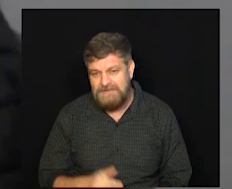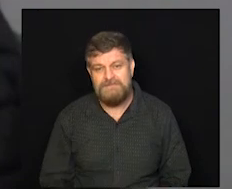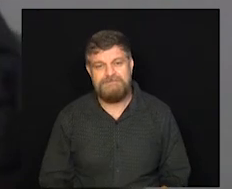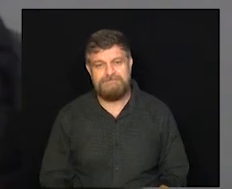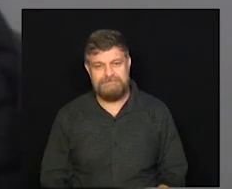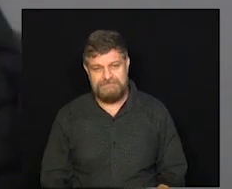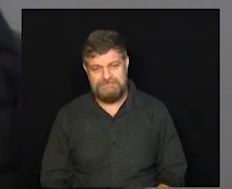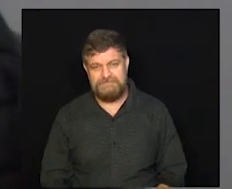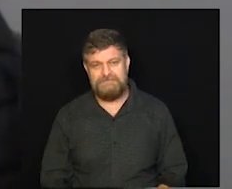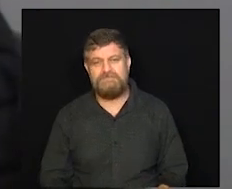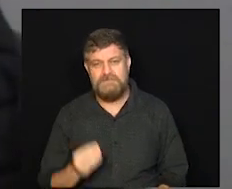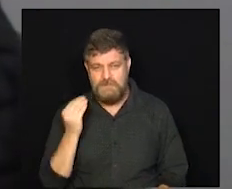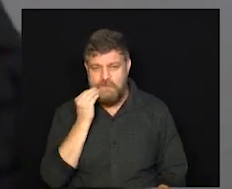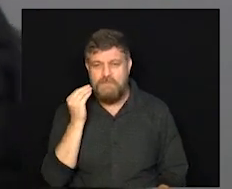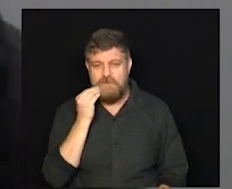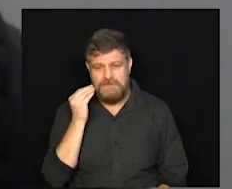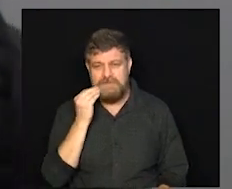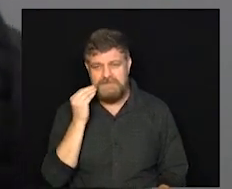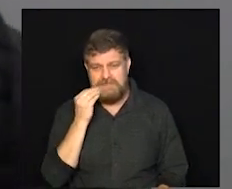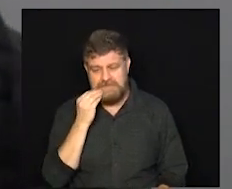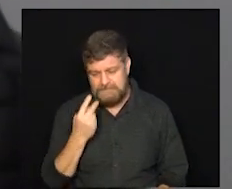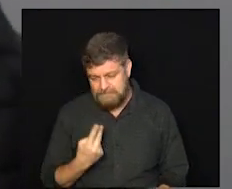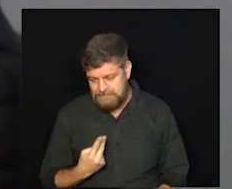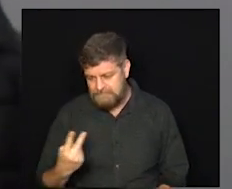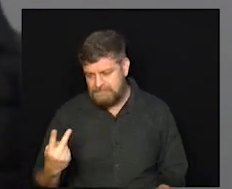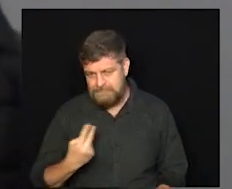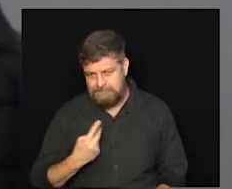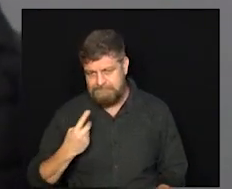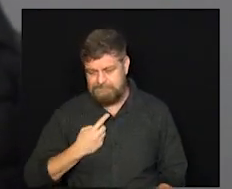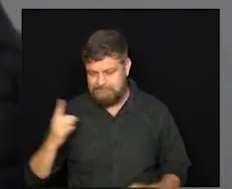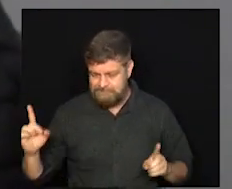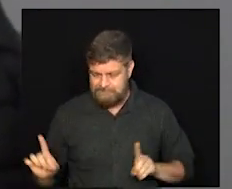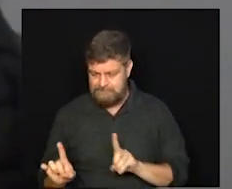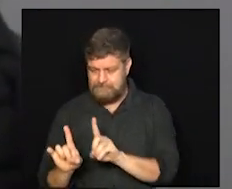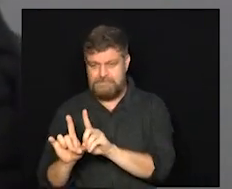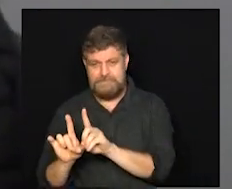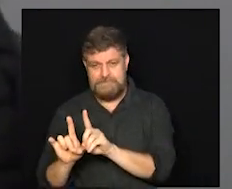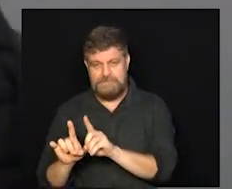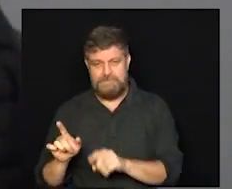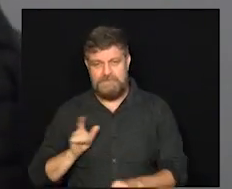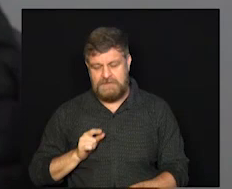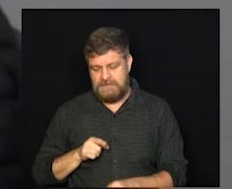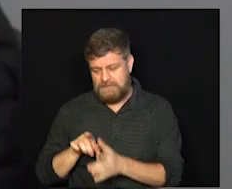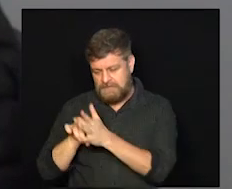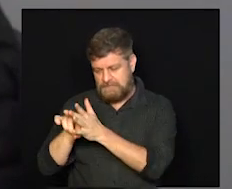vamos ter uma oportunidade de poder estar junto e colocando essas causas